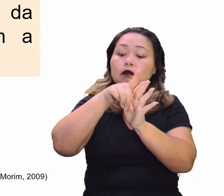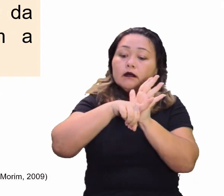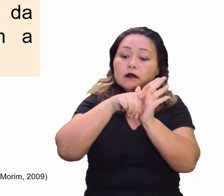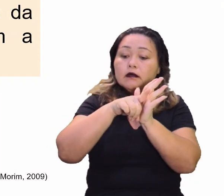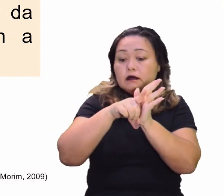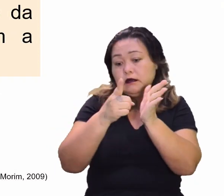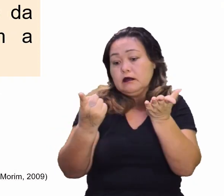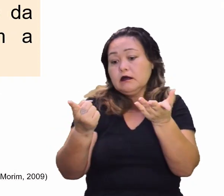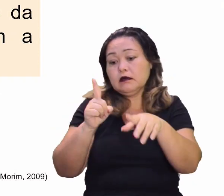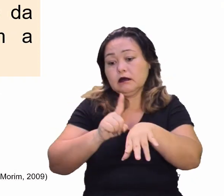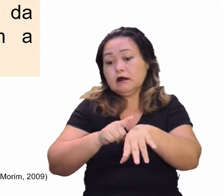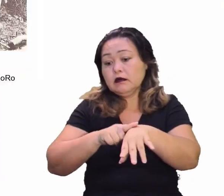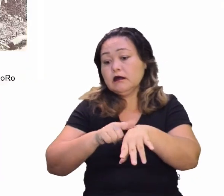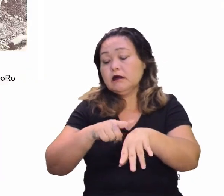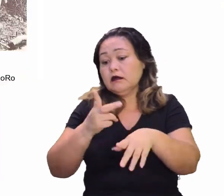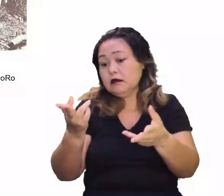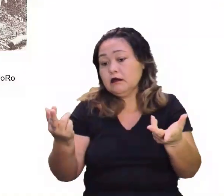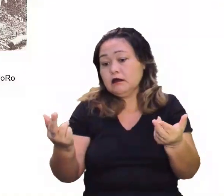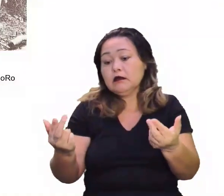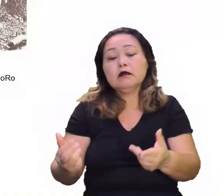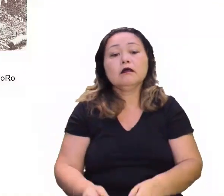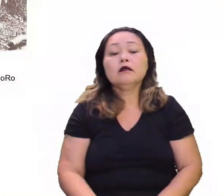Ferro Madeira Mamoré.